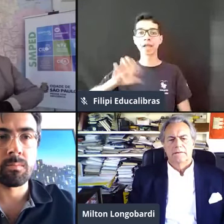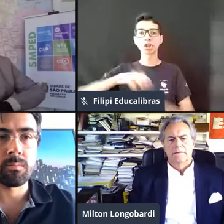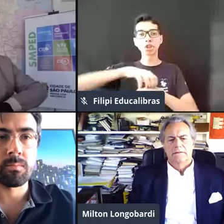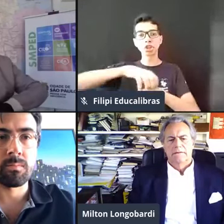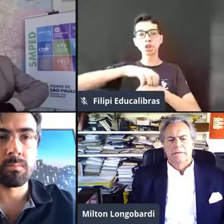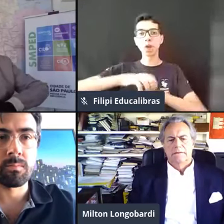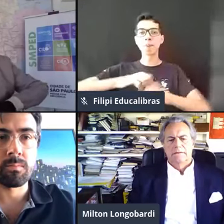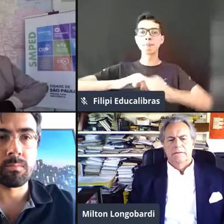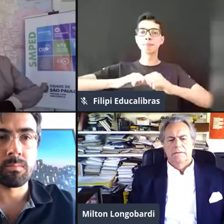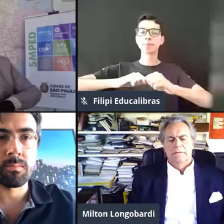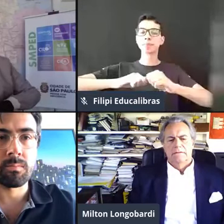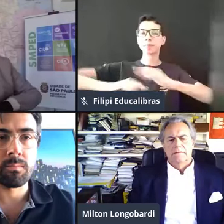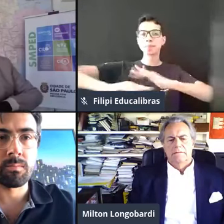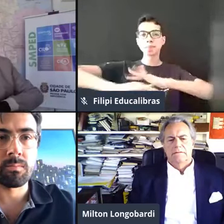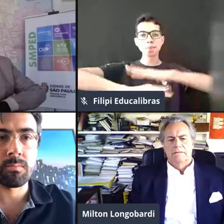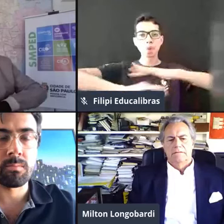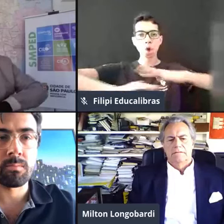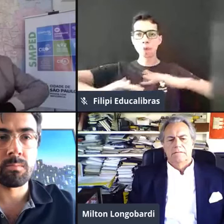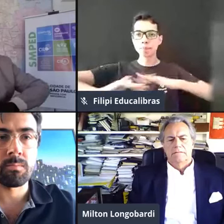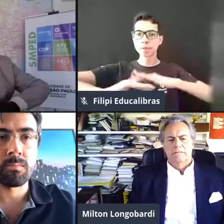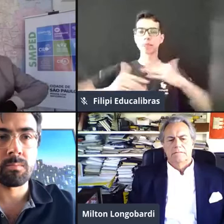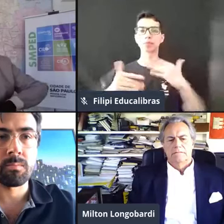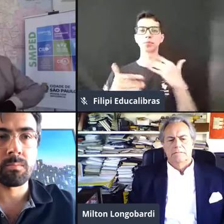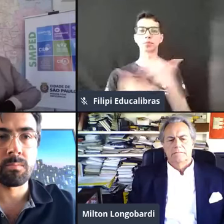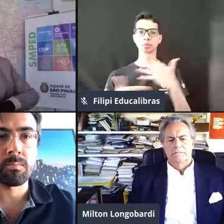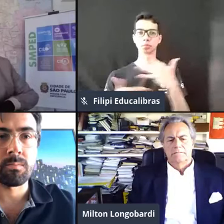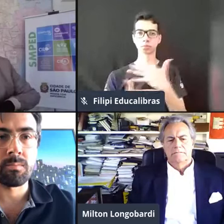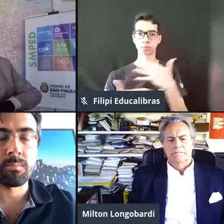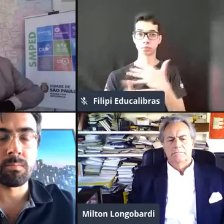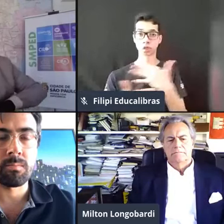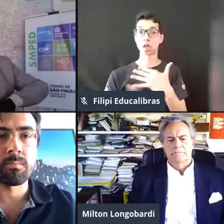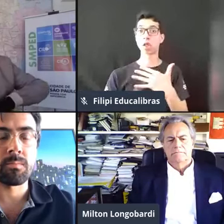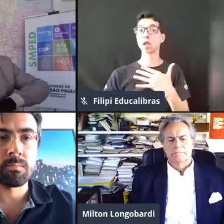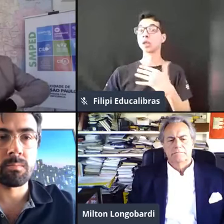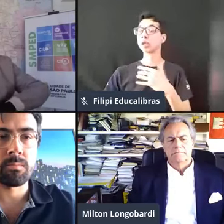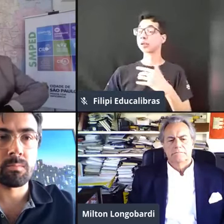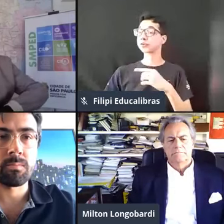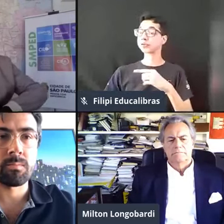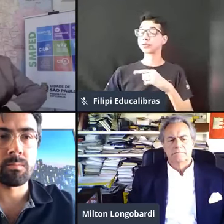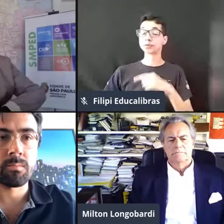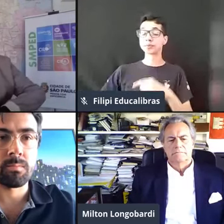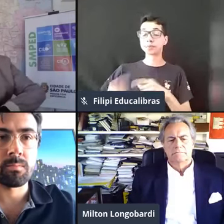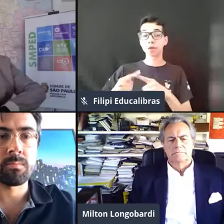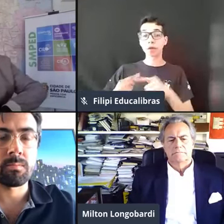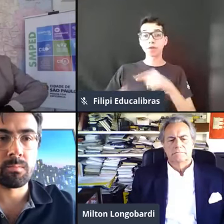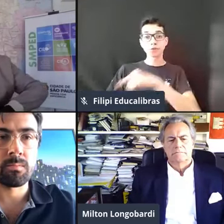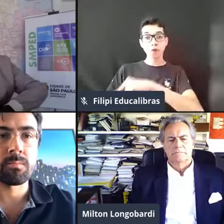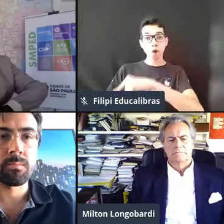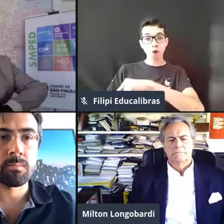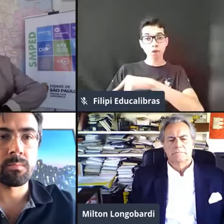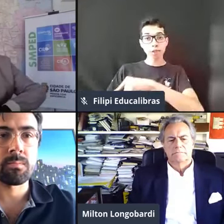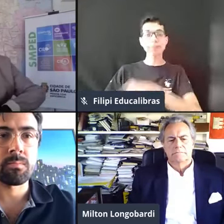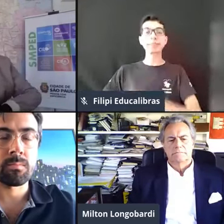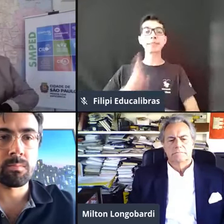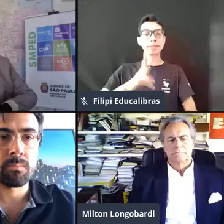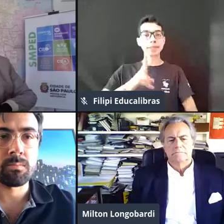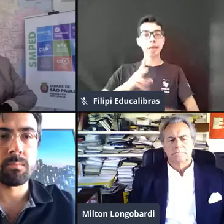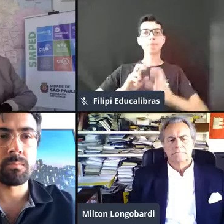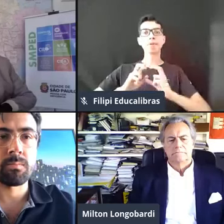mexe com isso bastante, ou seja, você que é um usuário de transporte público, está sempre pegando metrô, ônibus por